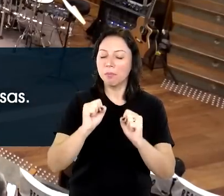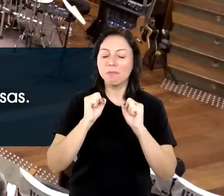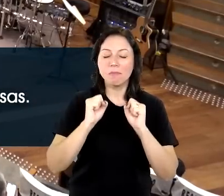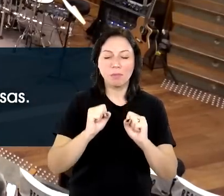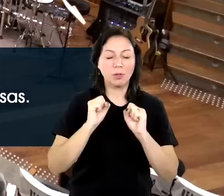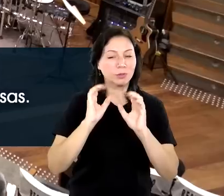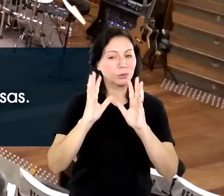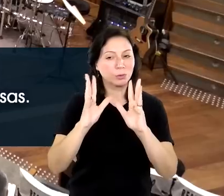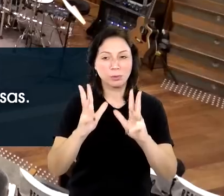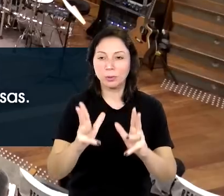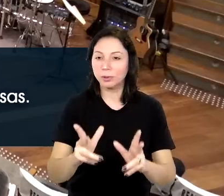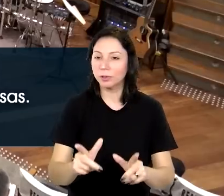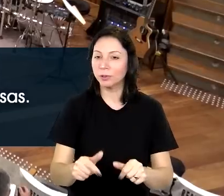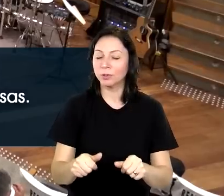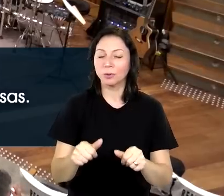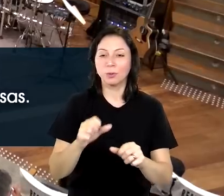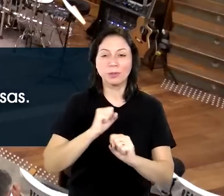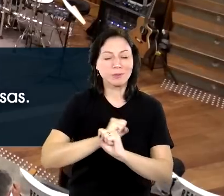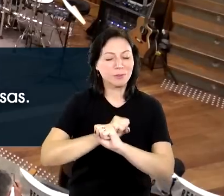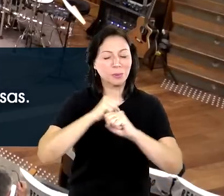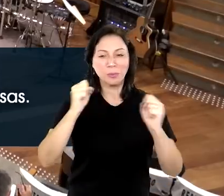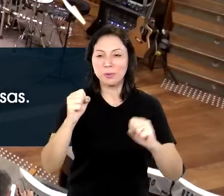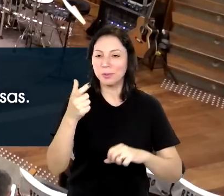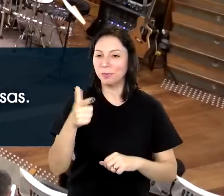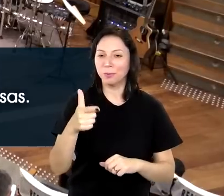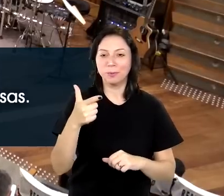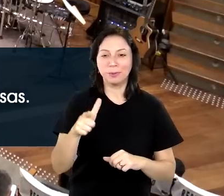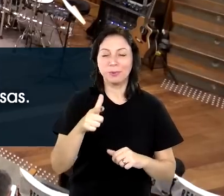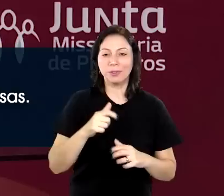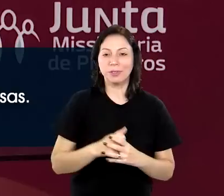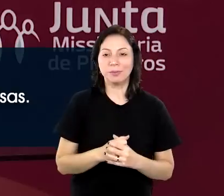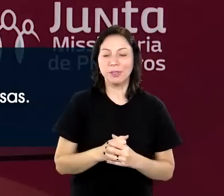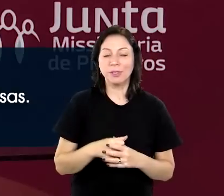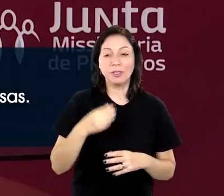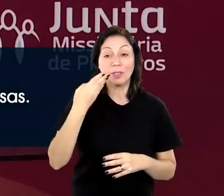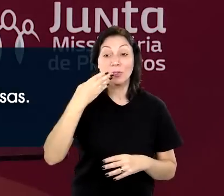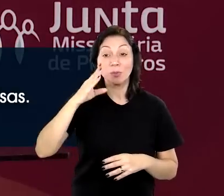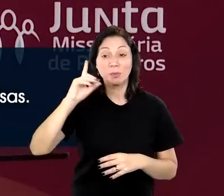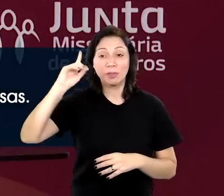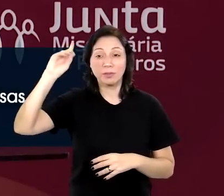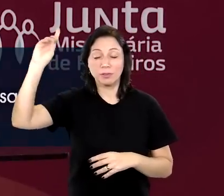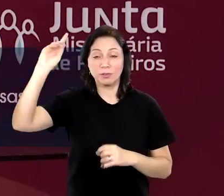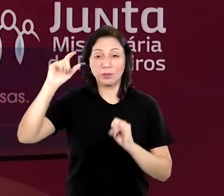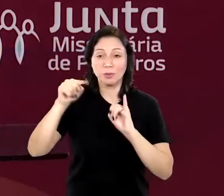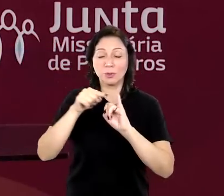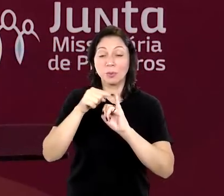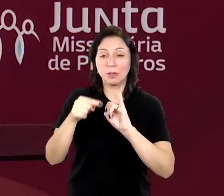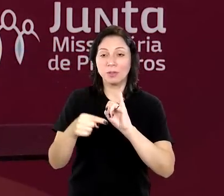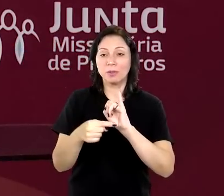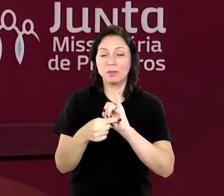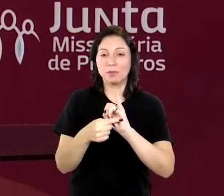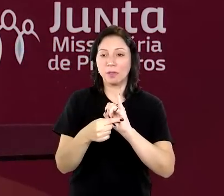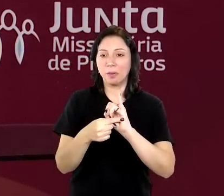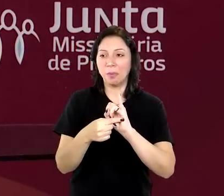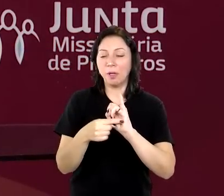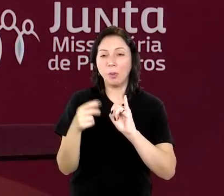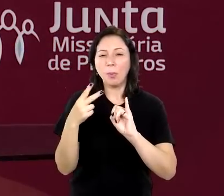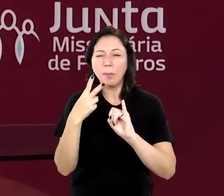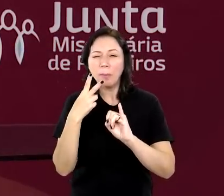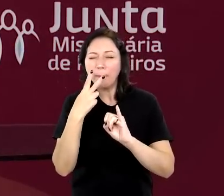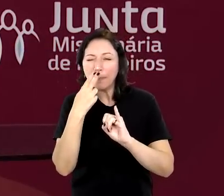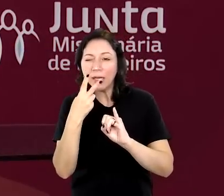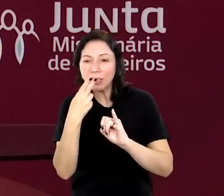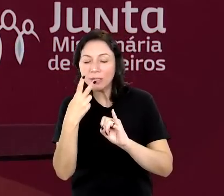em todas as suas promessas. As promessas de Deus para Isabel foram umas, impossíveis. Ela não podia ter mais